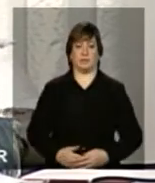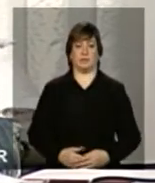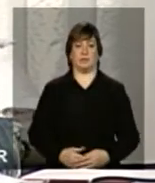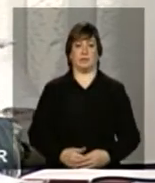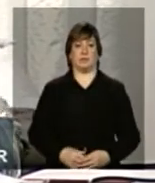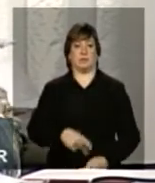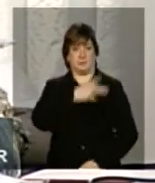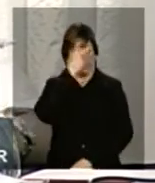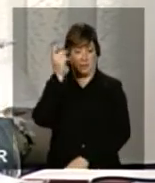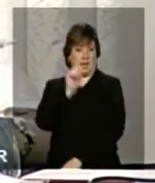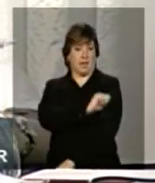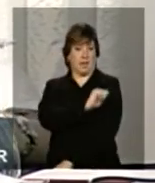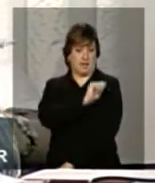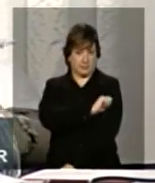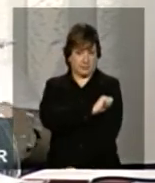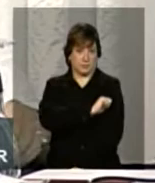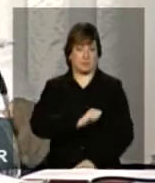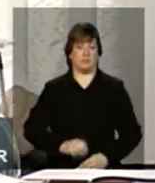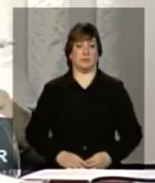estudantes